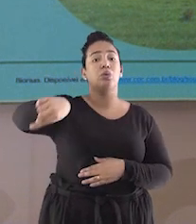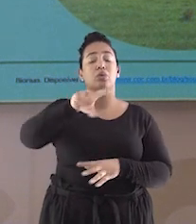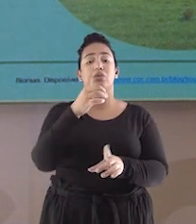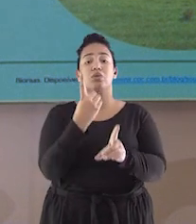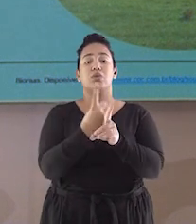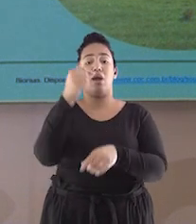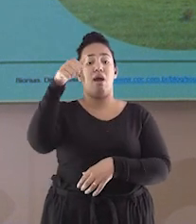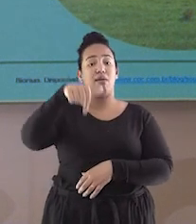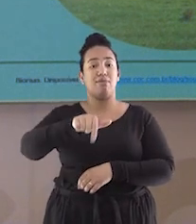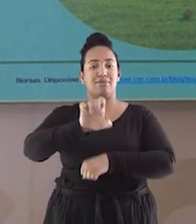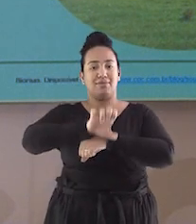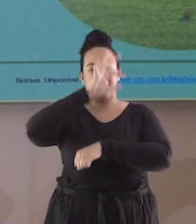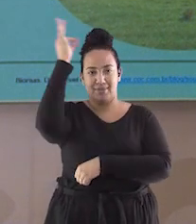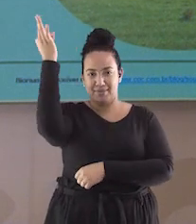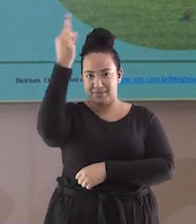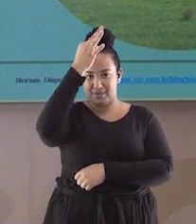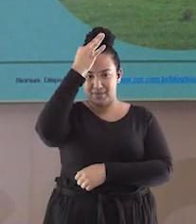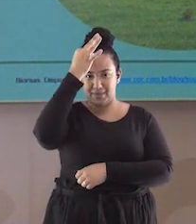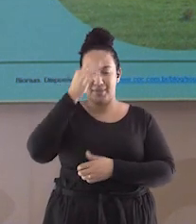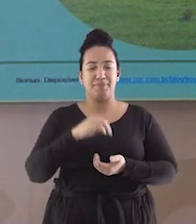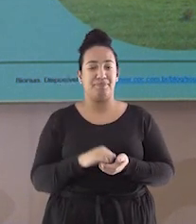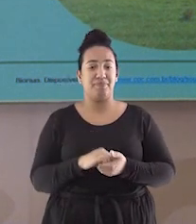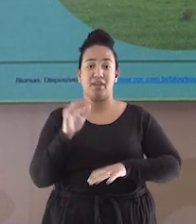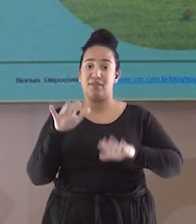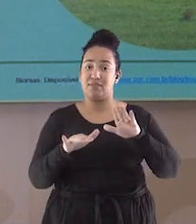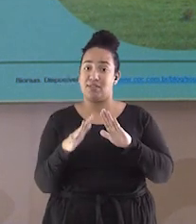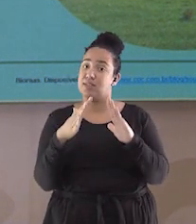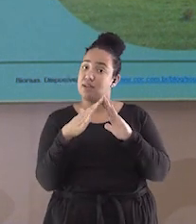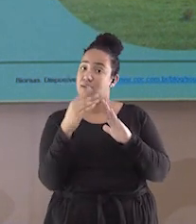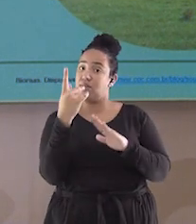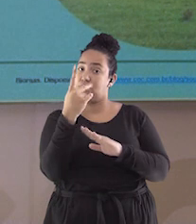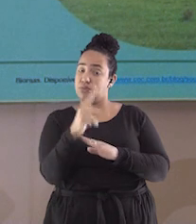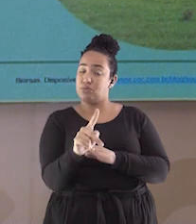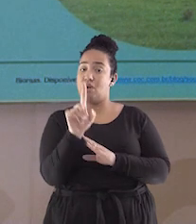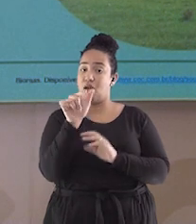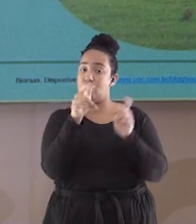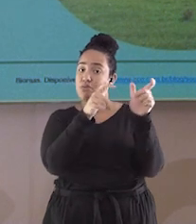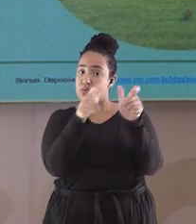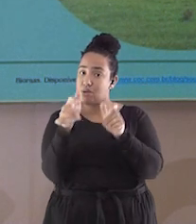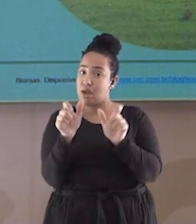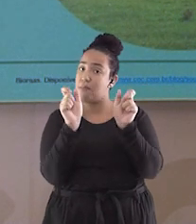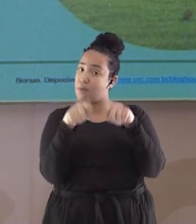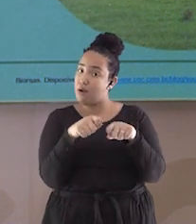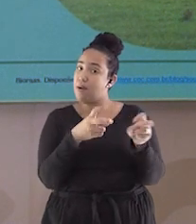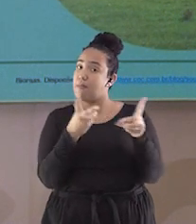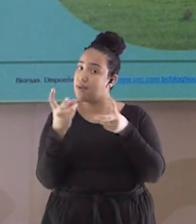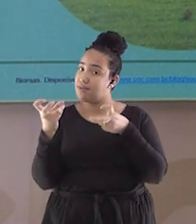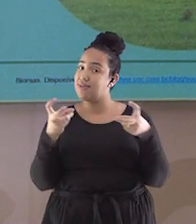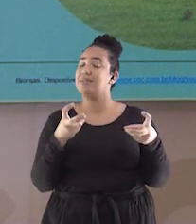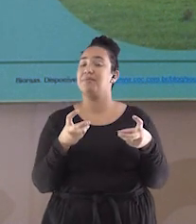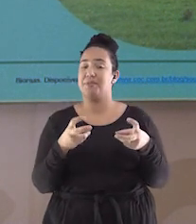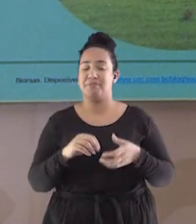estado. Talvez aí onde você mora seja um local para se apreciar algumas dessas formações